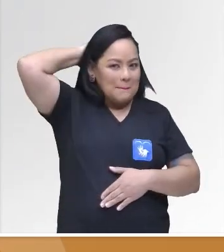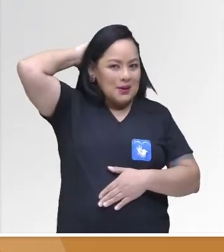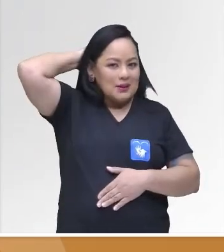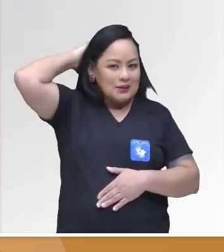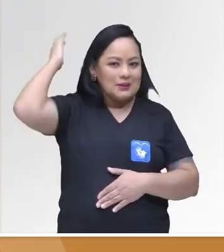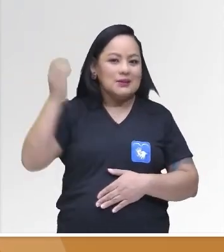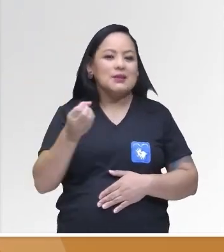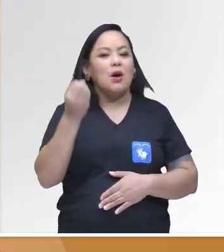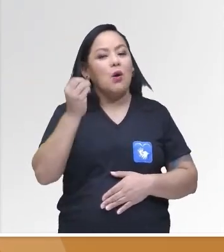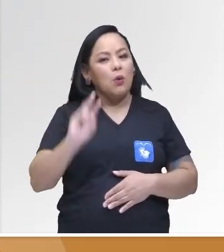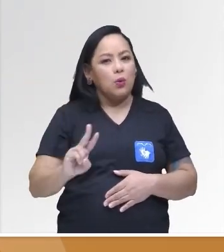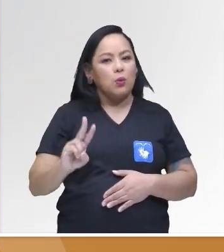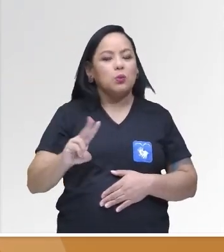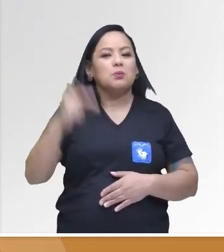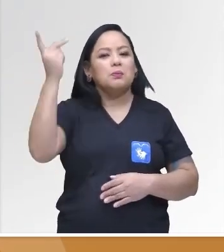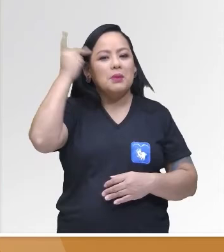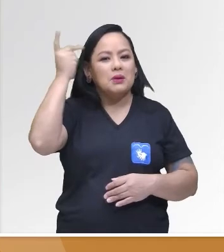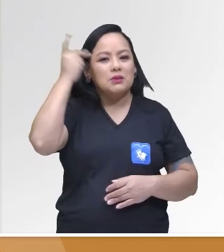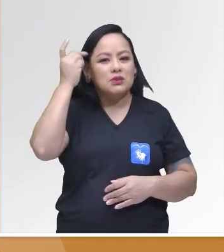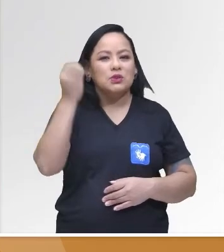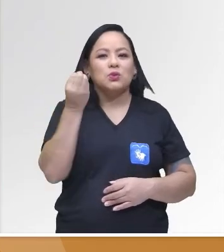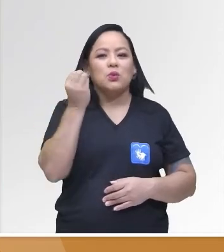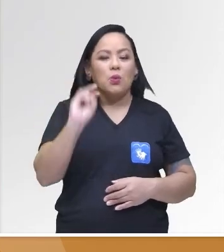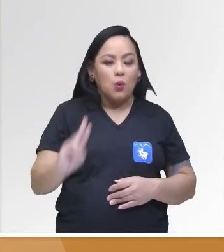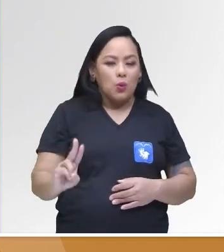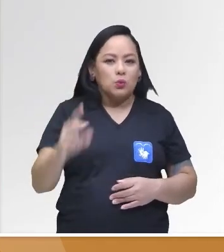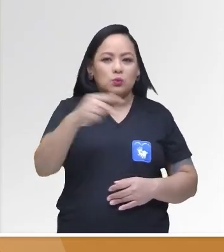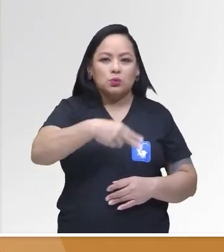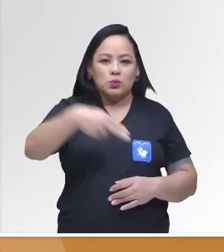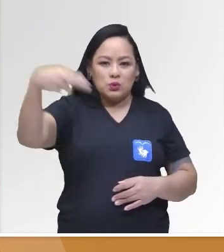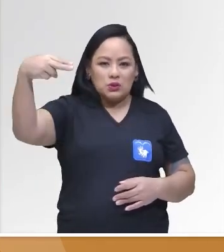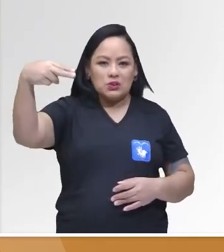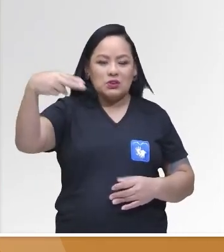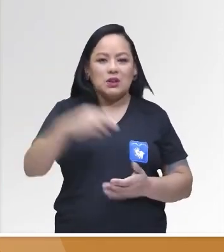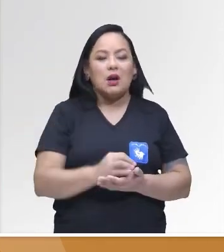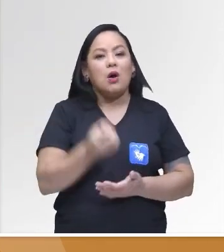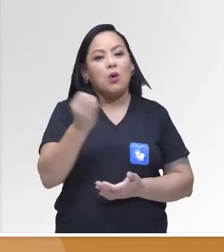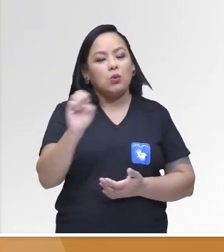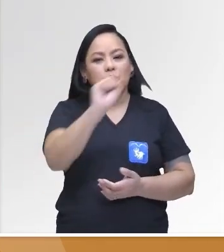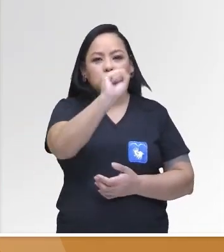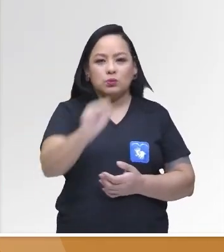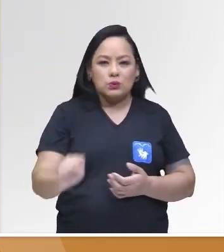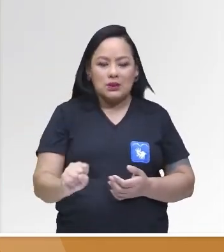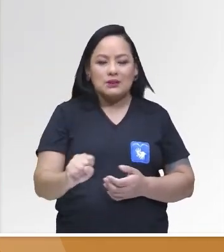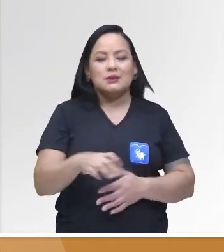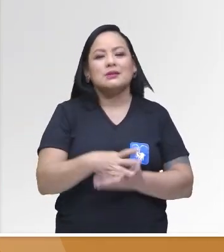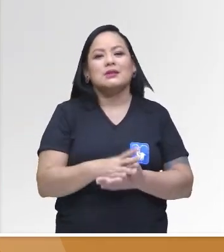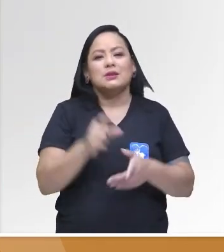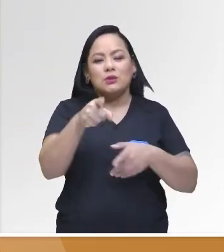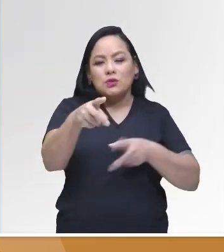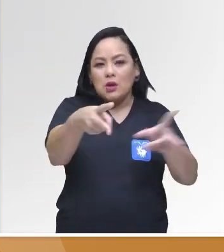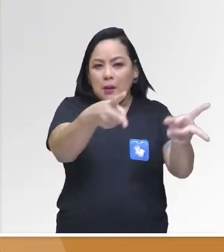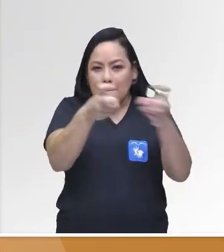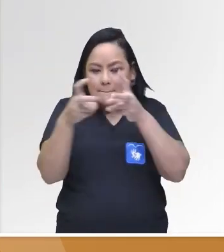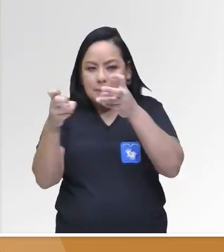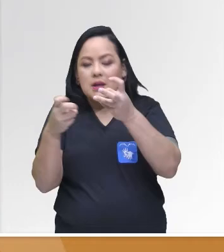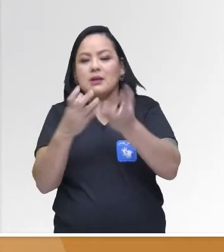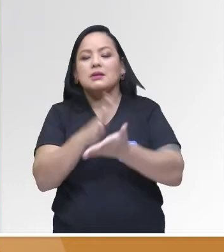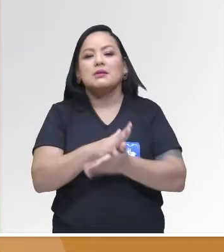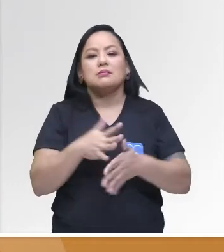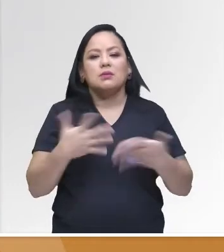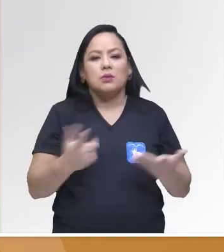do paulista, é do nordestino, é do sulista. Então percebam que,